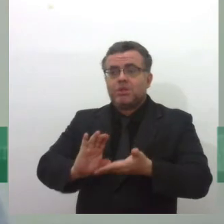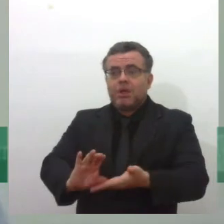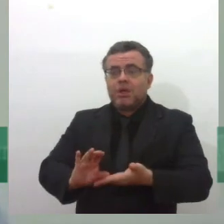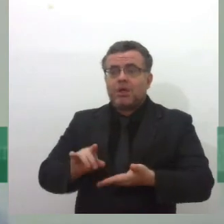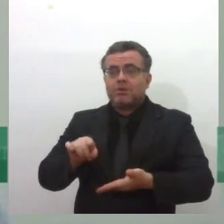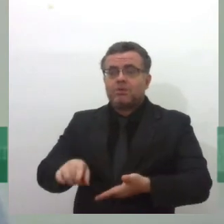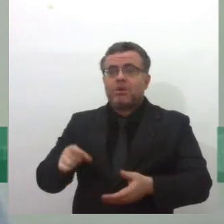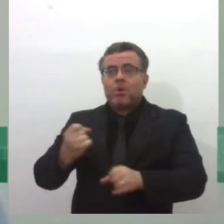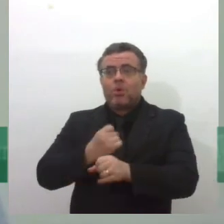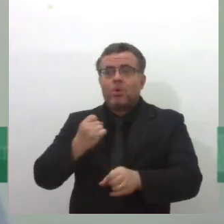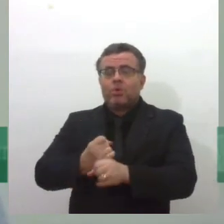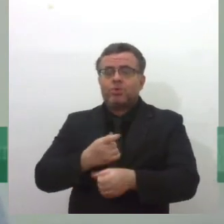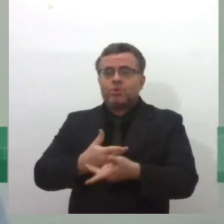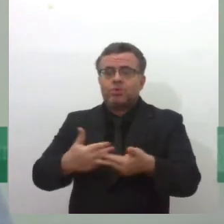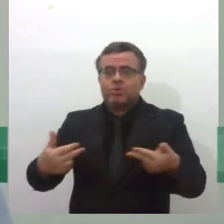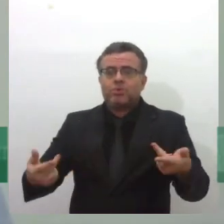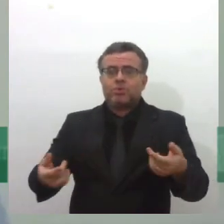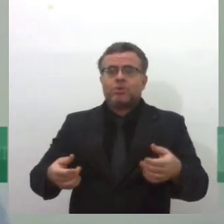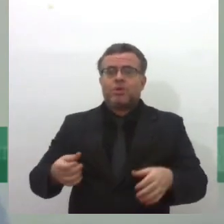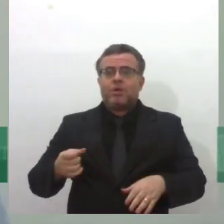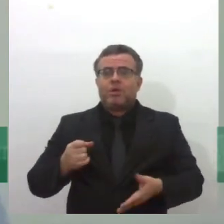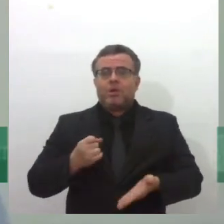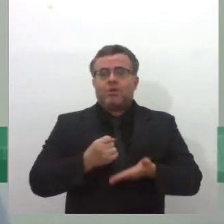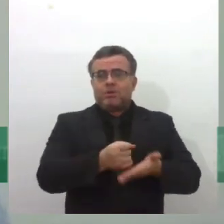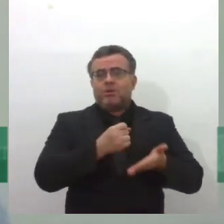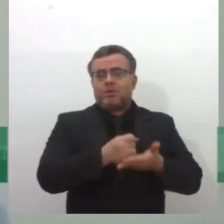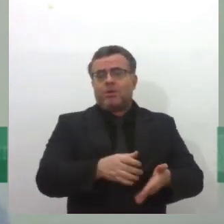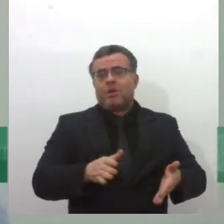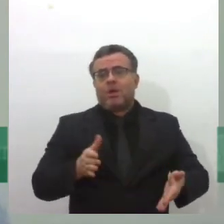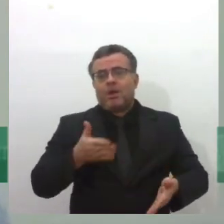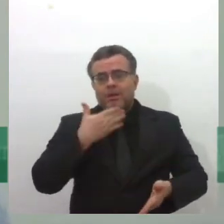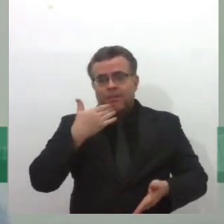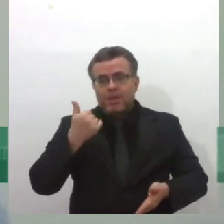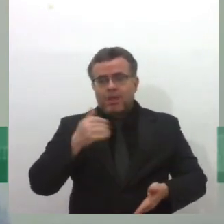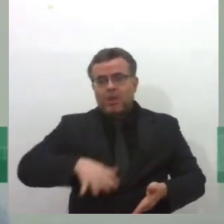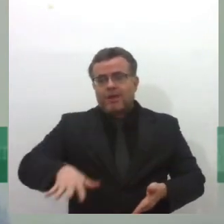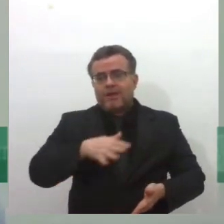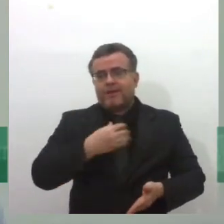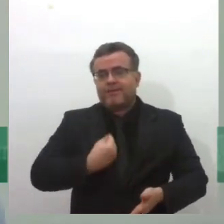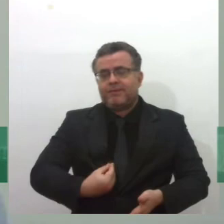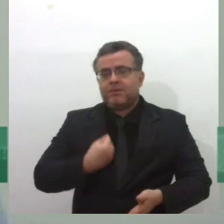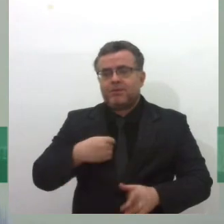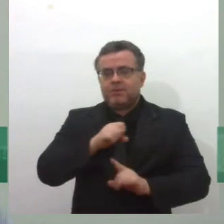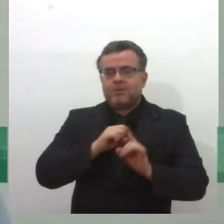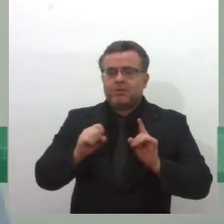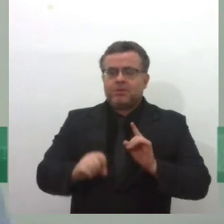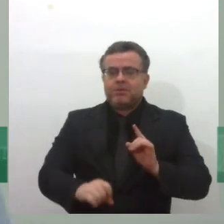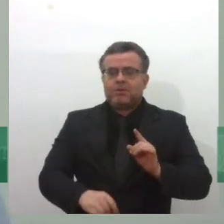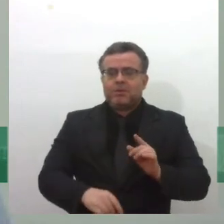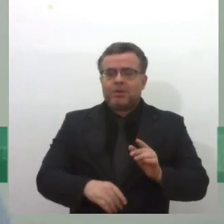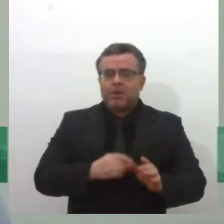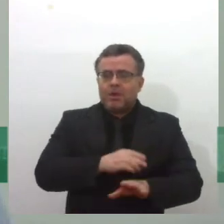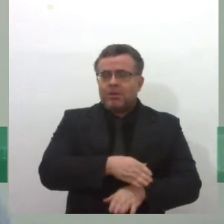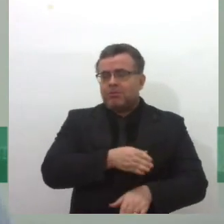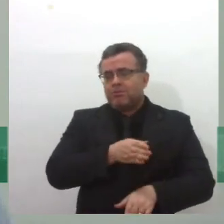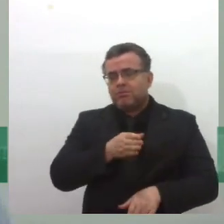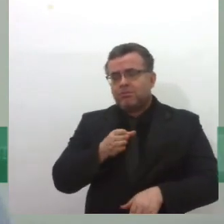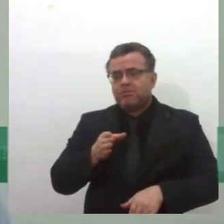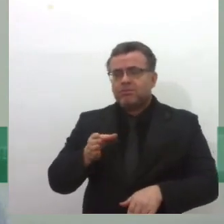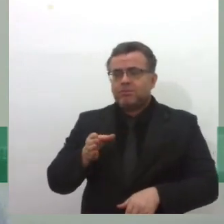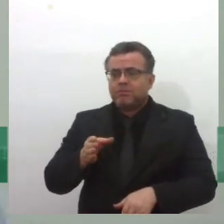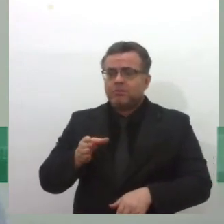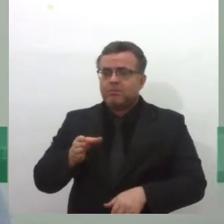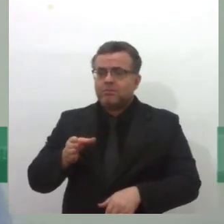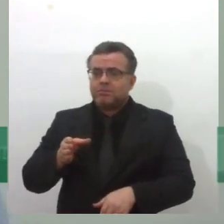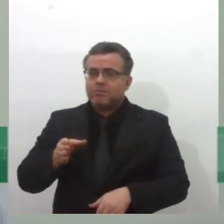realização de obras e de atividades que iriam melhorar a condição de vida da sociedade, por outro lado, né, o que você tem também